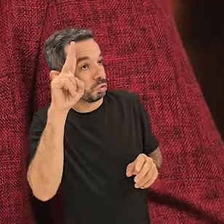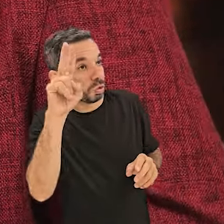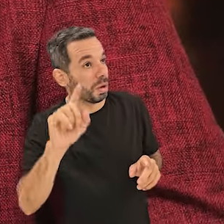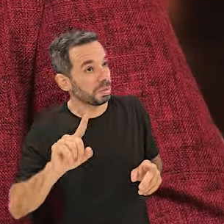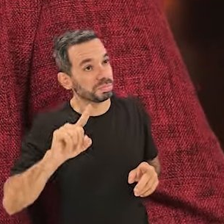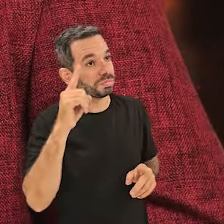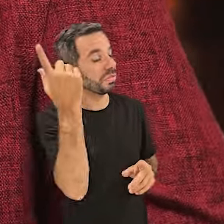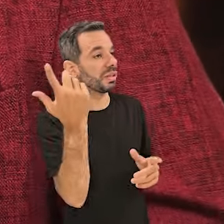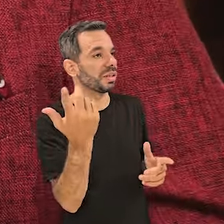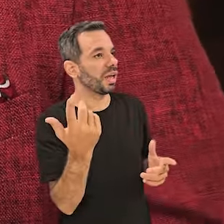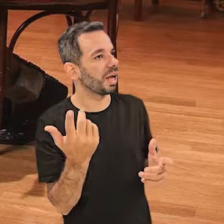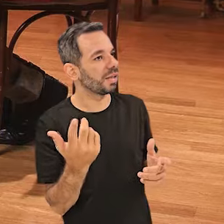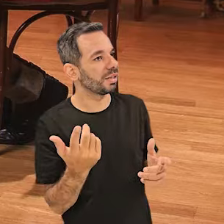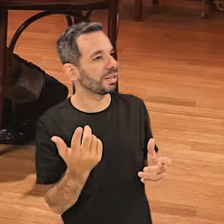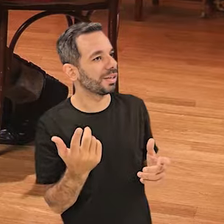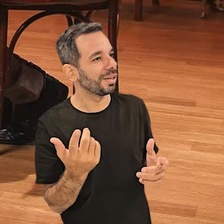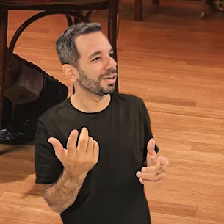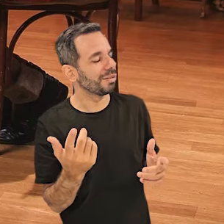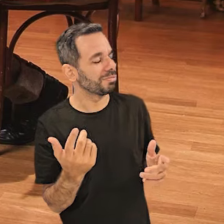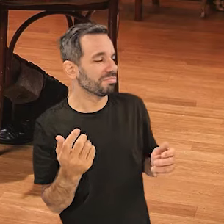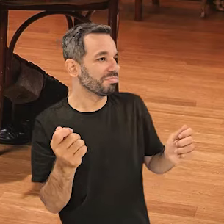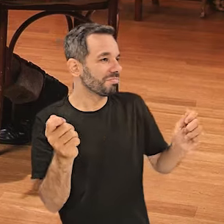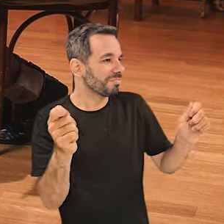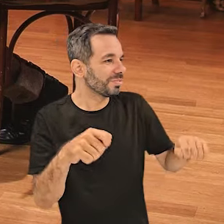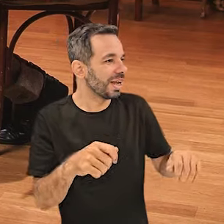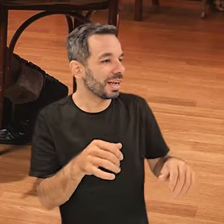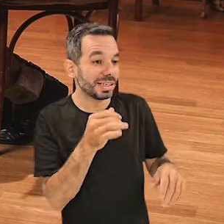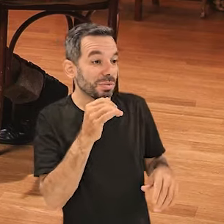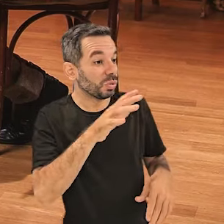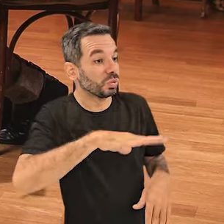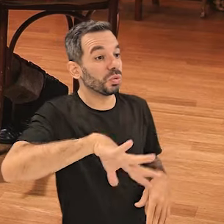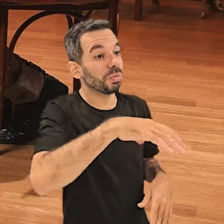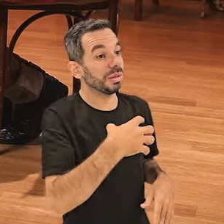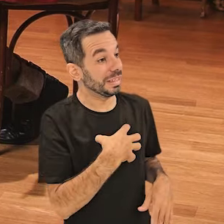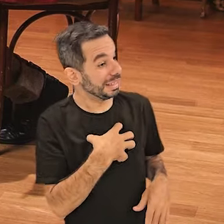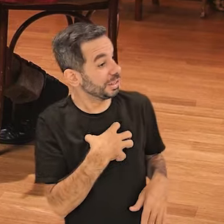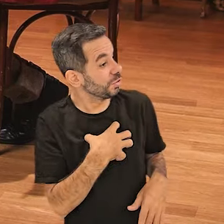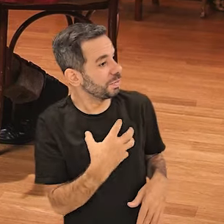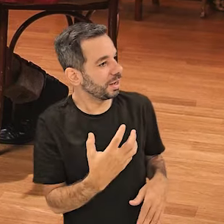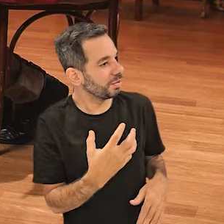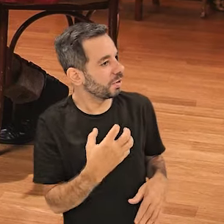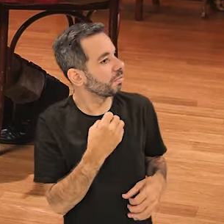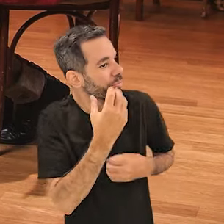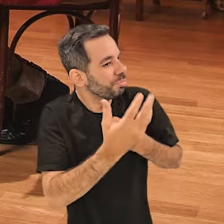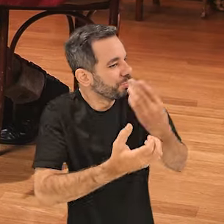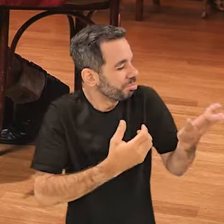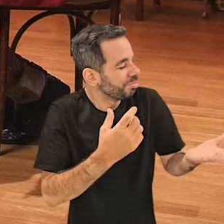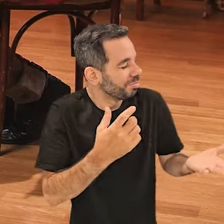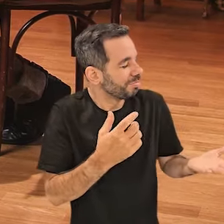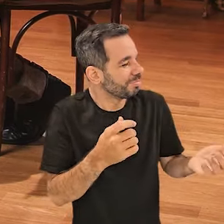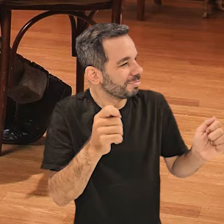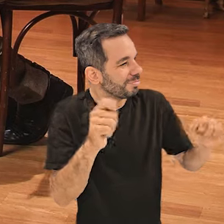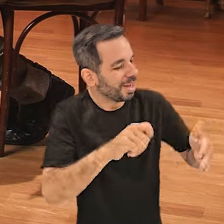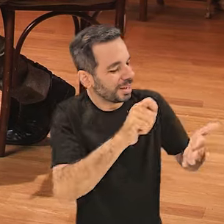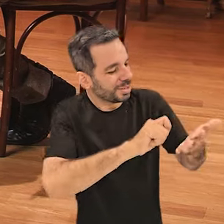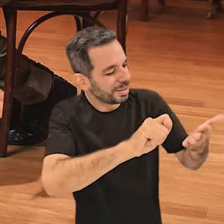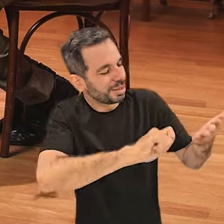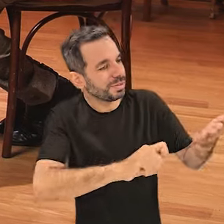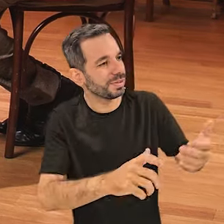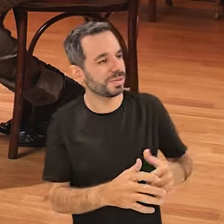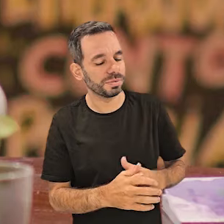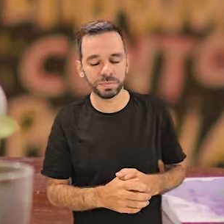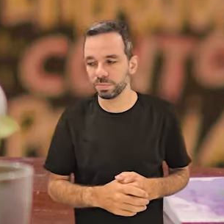de você, sempre tem, né? Muitas pessoas, todo mundo tem sentimento, mas a expressabilidade tem várias vias, a escrita é uma